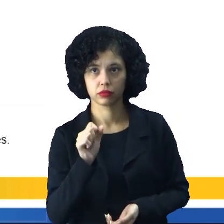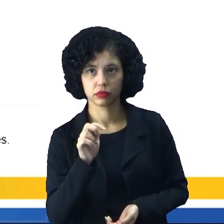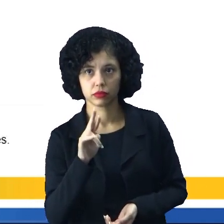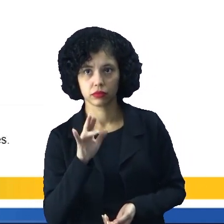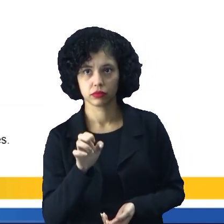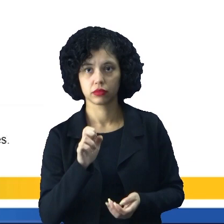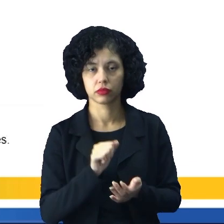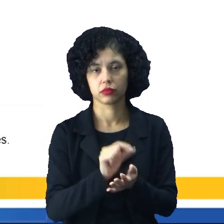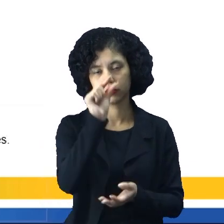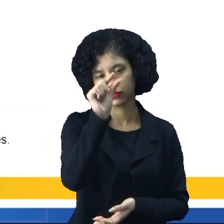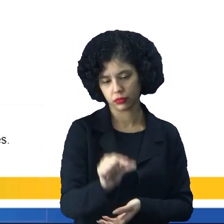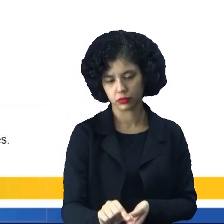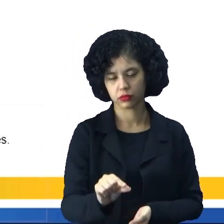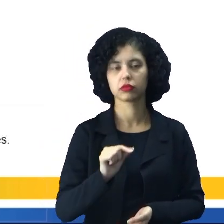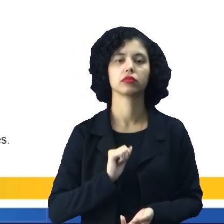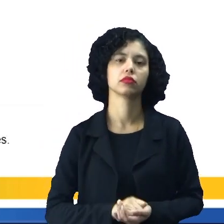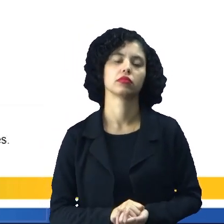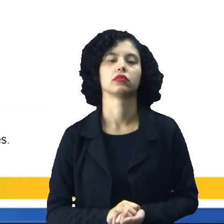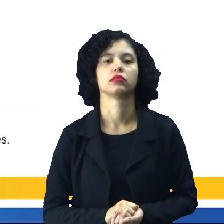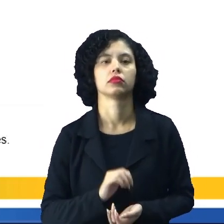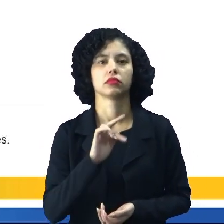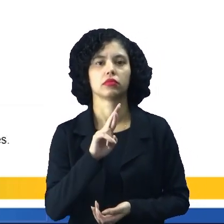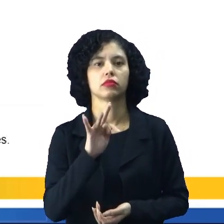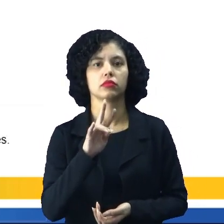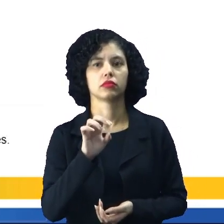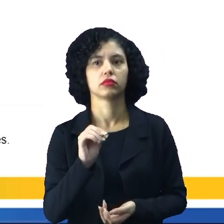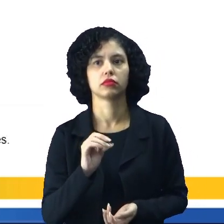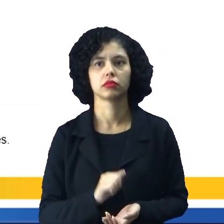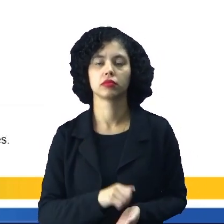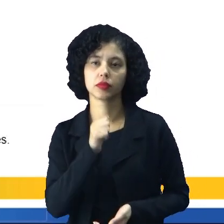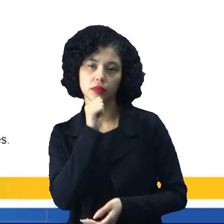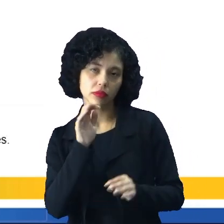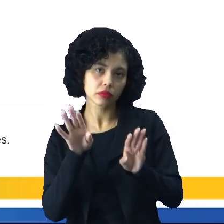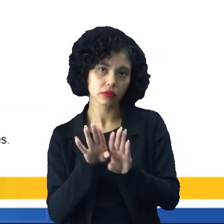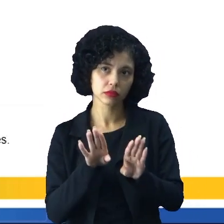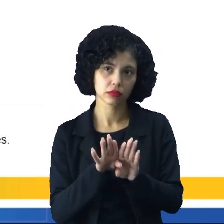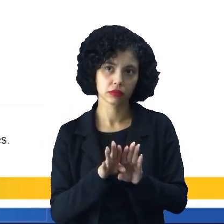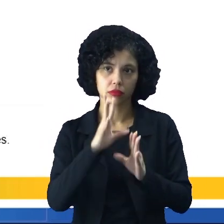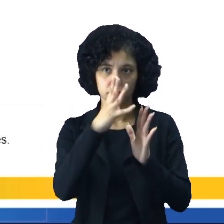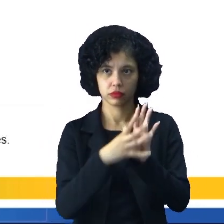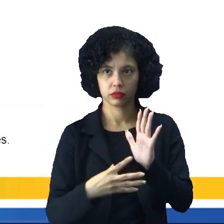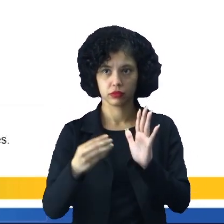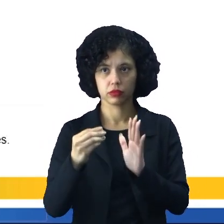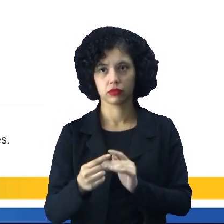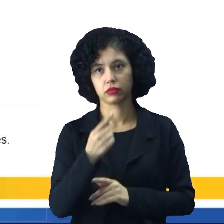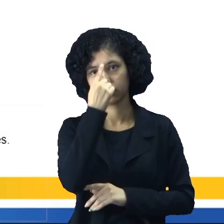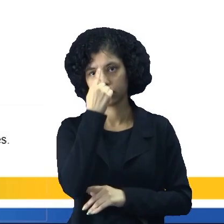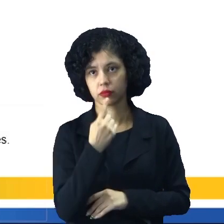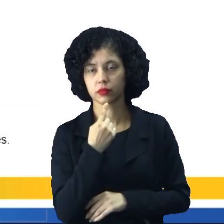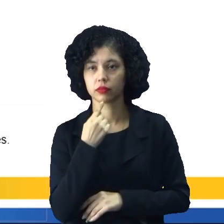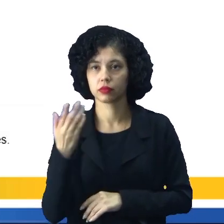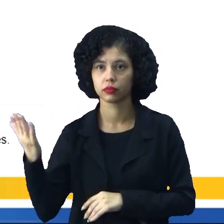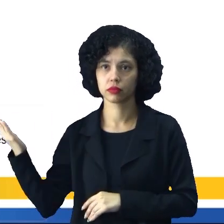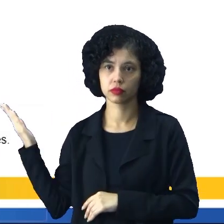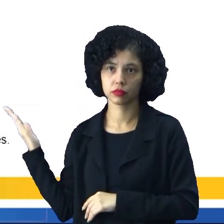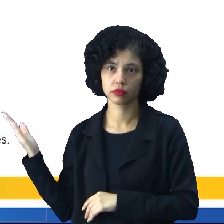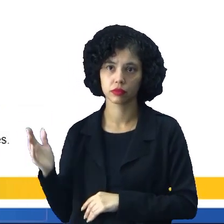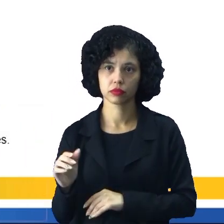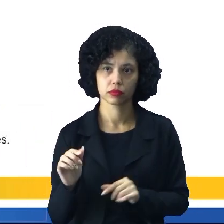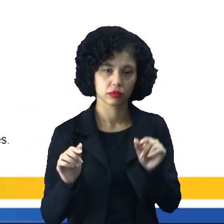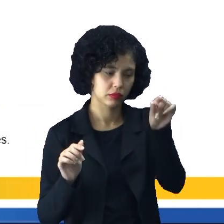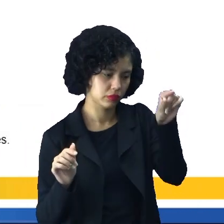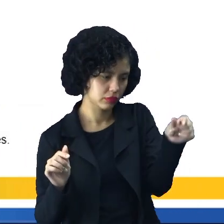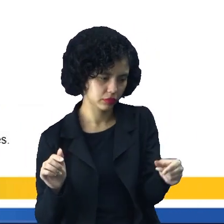parte, né, em direção ao reto. E aí nós temos então essa projeção bem aí no cantinho, chamado de apêndice,